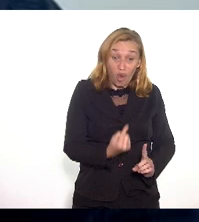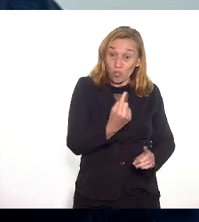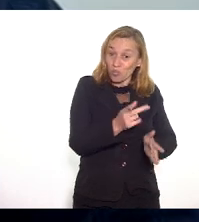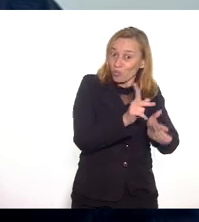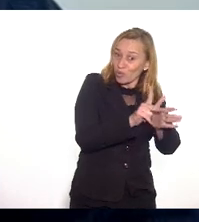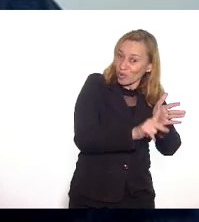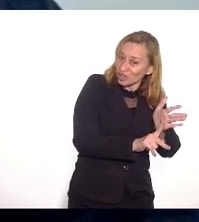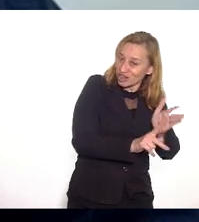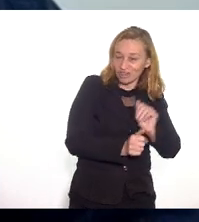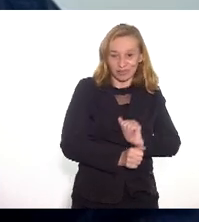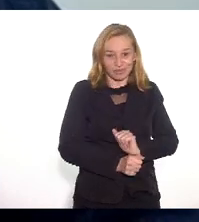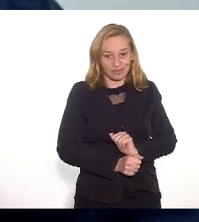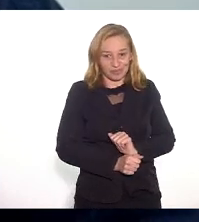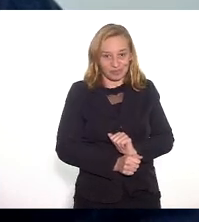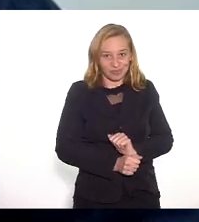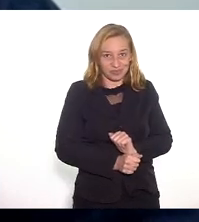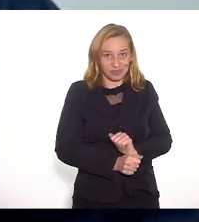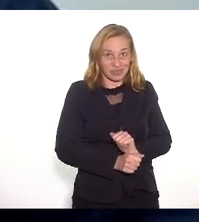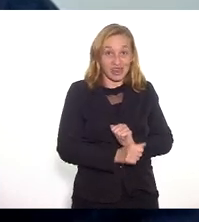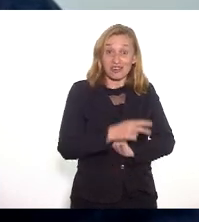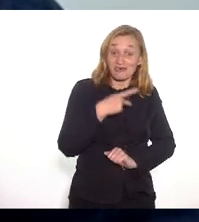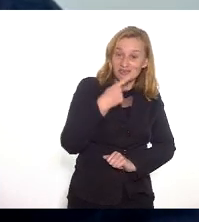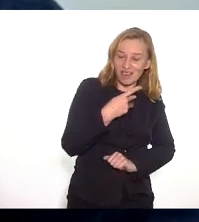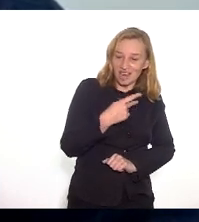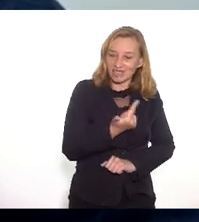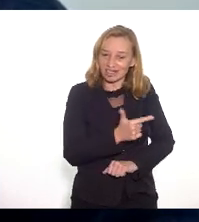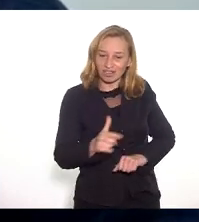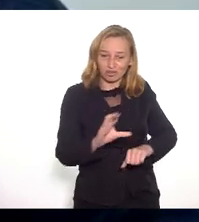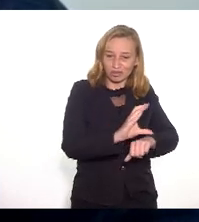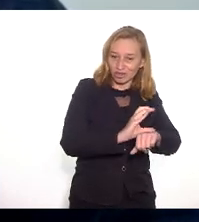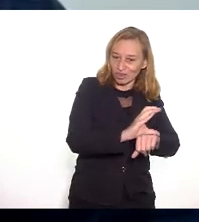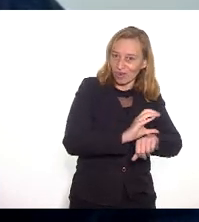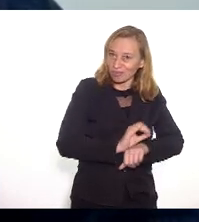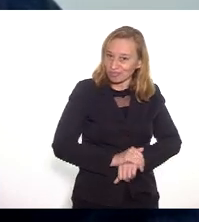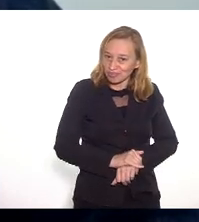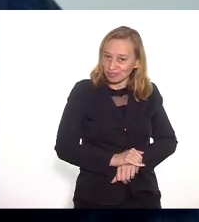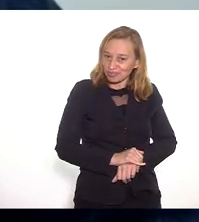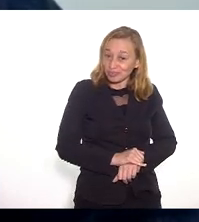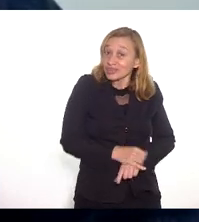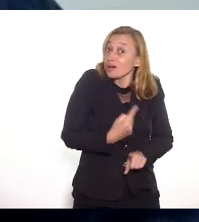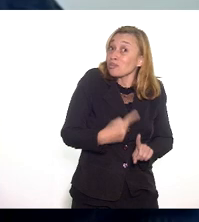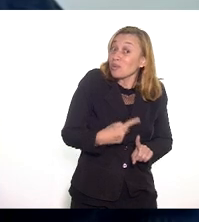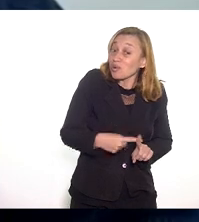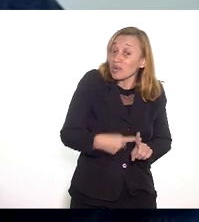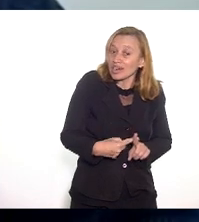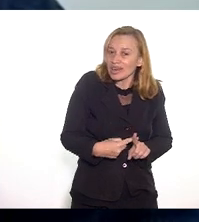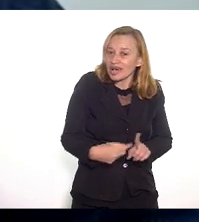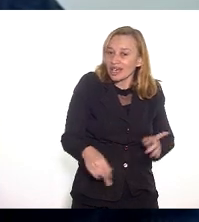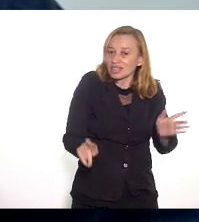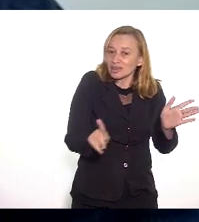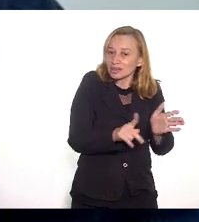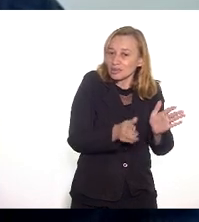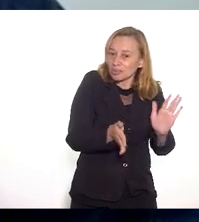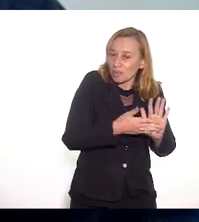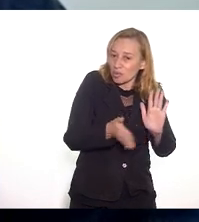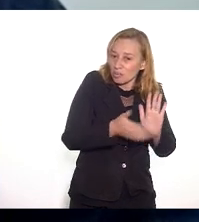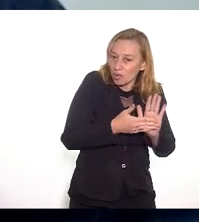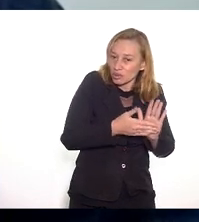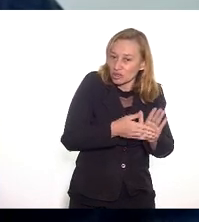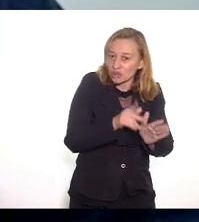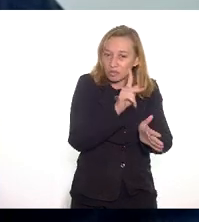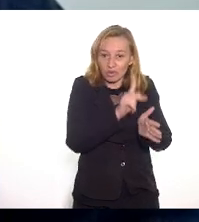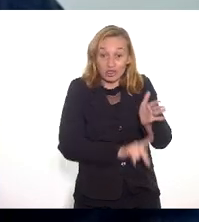projeto e o declara inconstitucional, é porque as propostas que o projeto